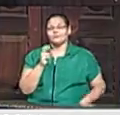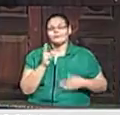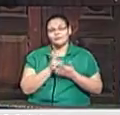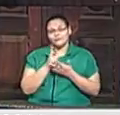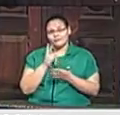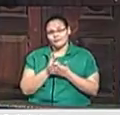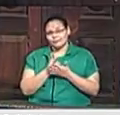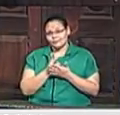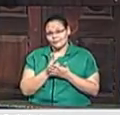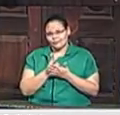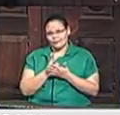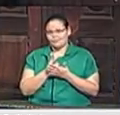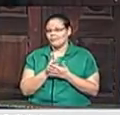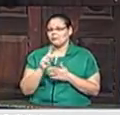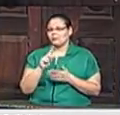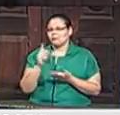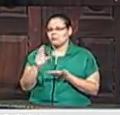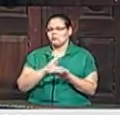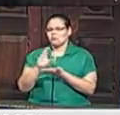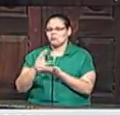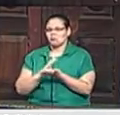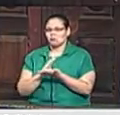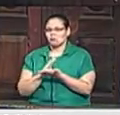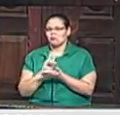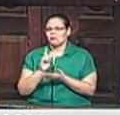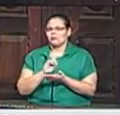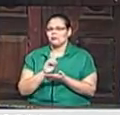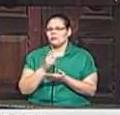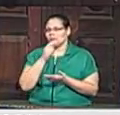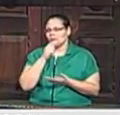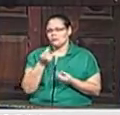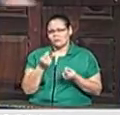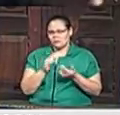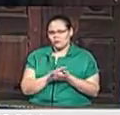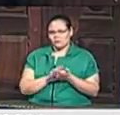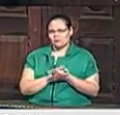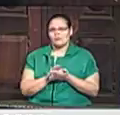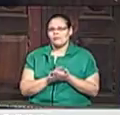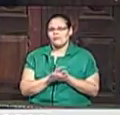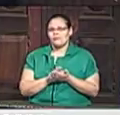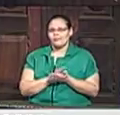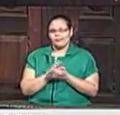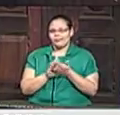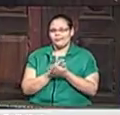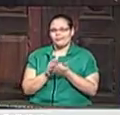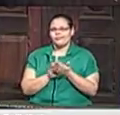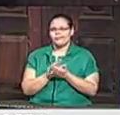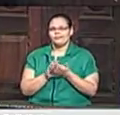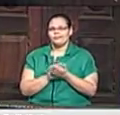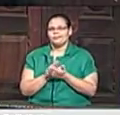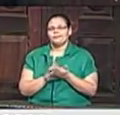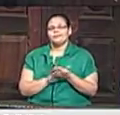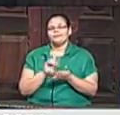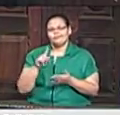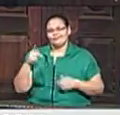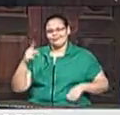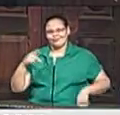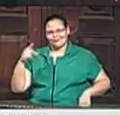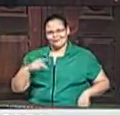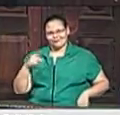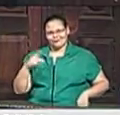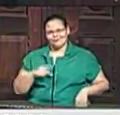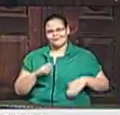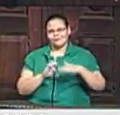mesmo não recebendo mais nenhuma contribuição, não recebendo nada de royalties